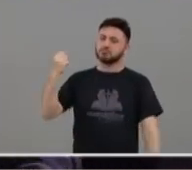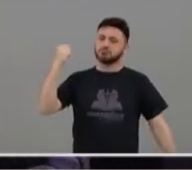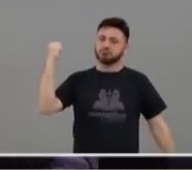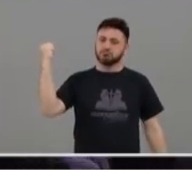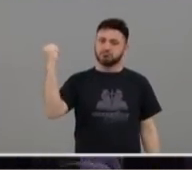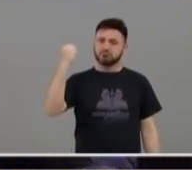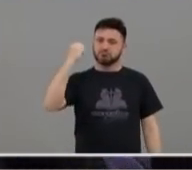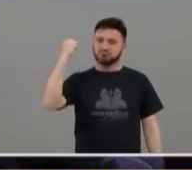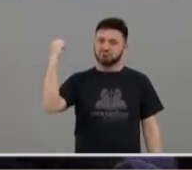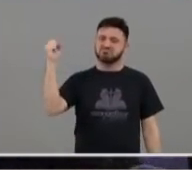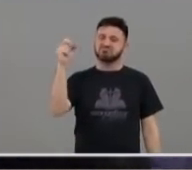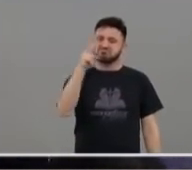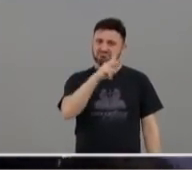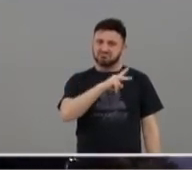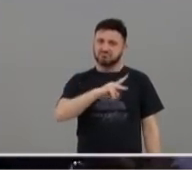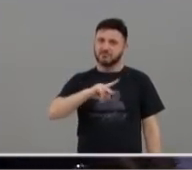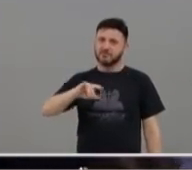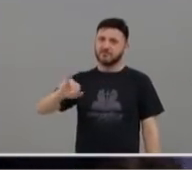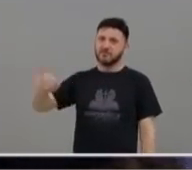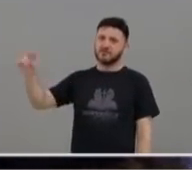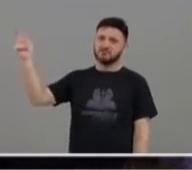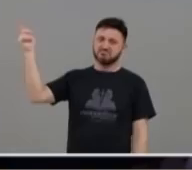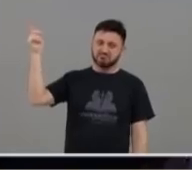vitória, tu